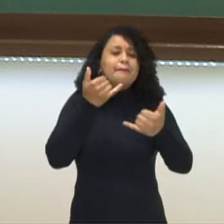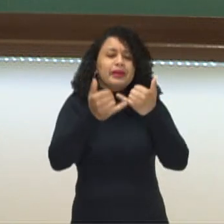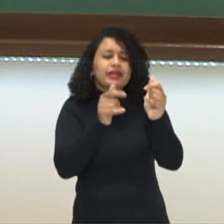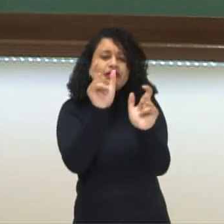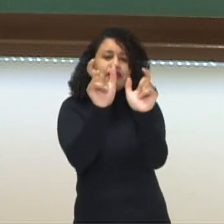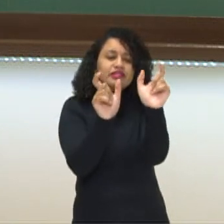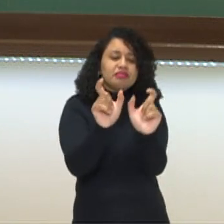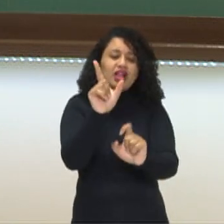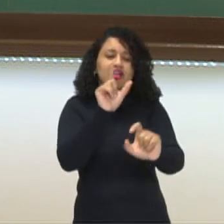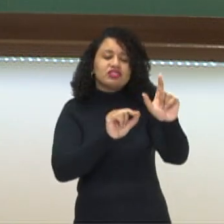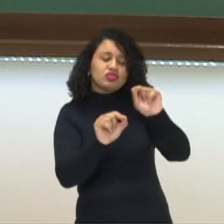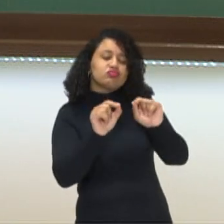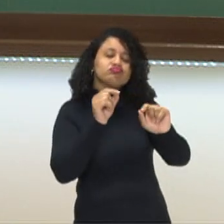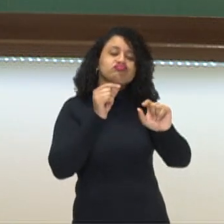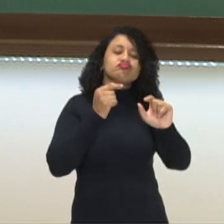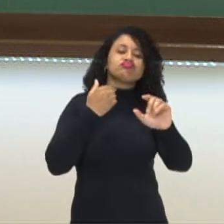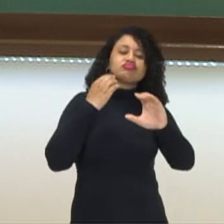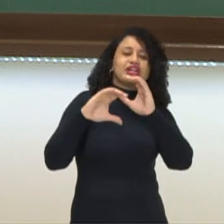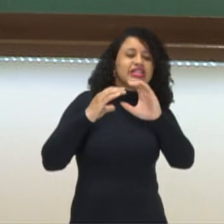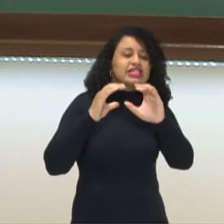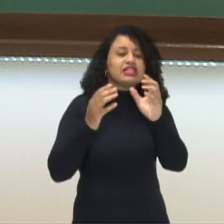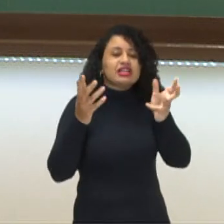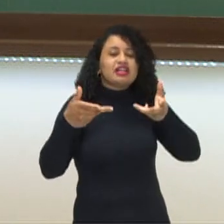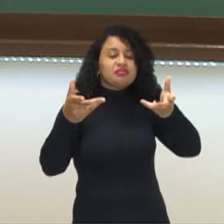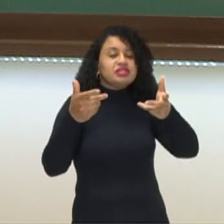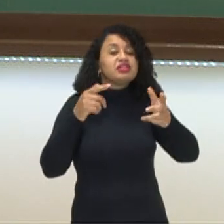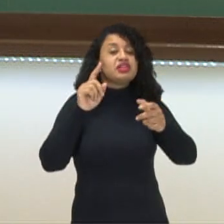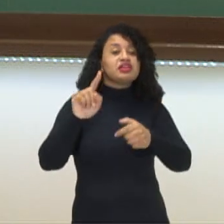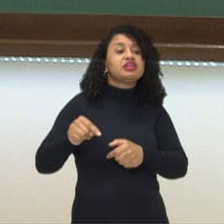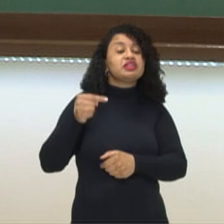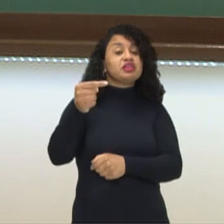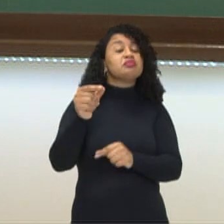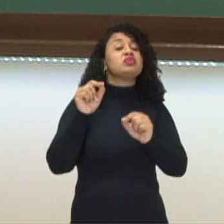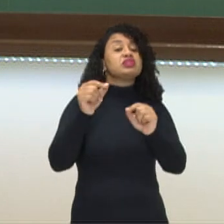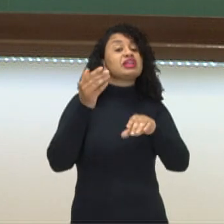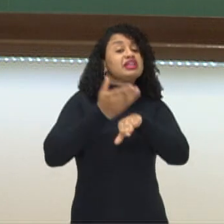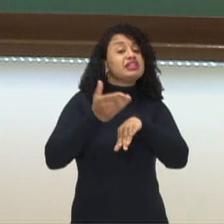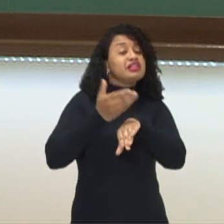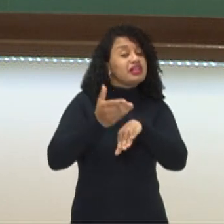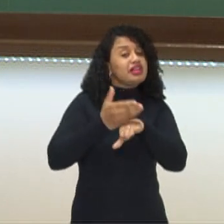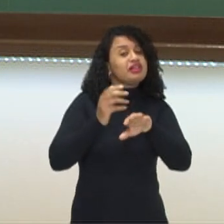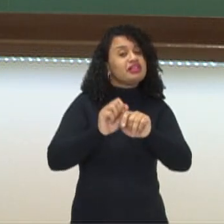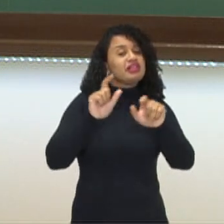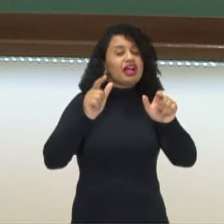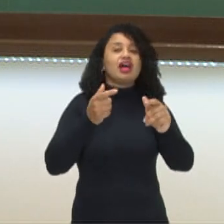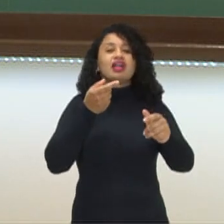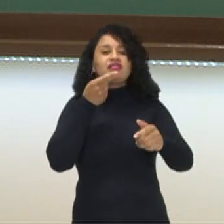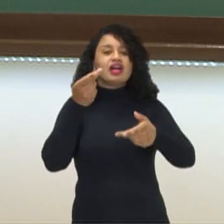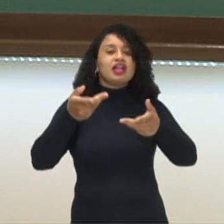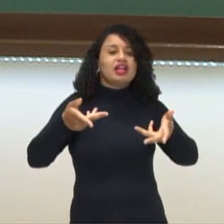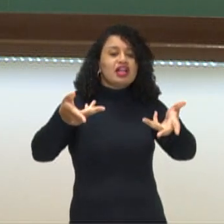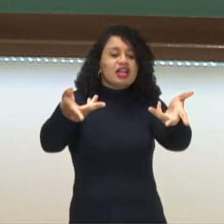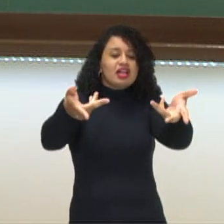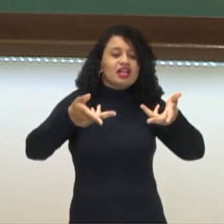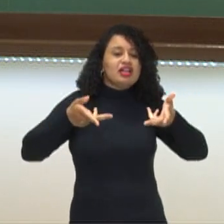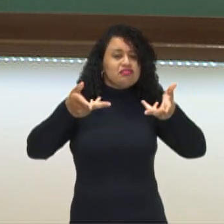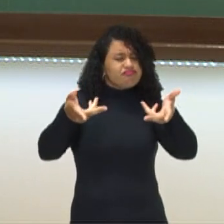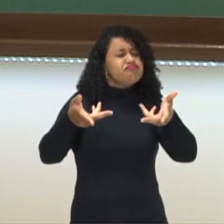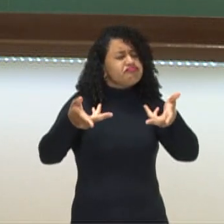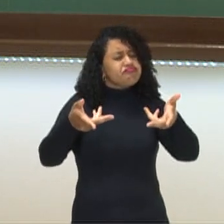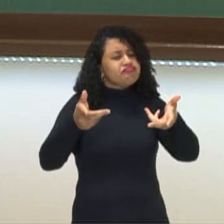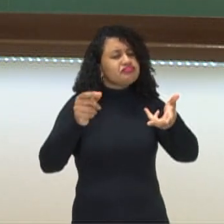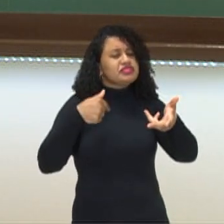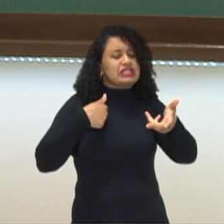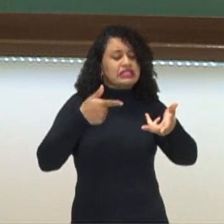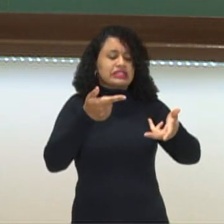essas palavras, embole aí essas palavras para depois treinem também, claro, falar o mais rapidinho possível para que, né, as palavras